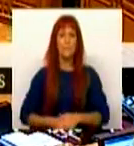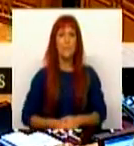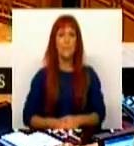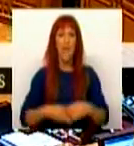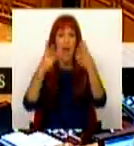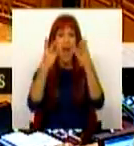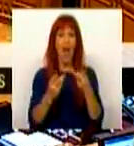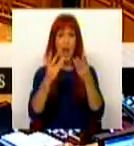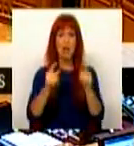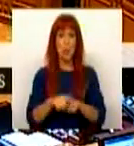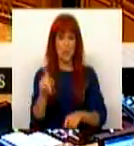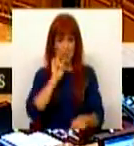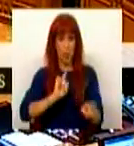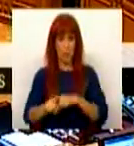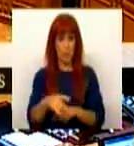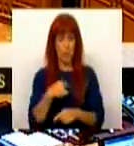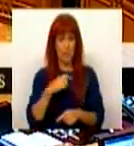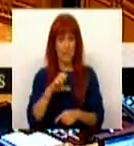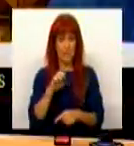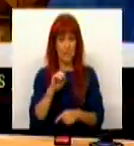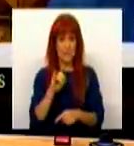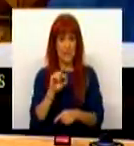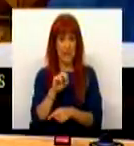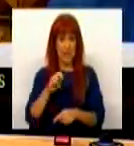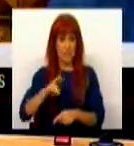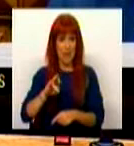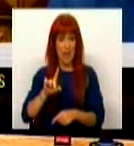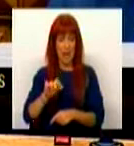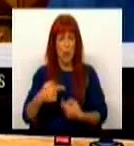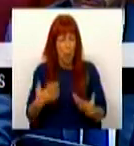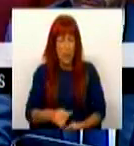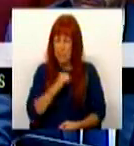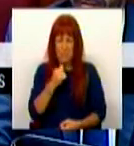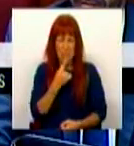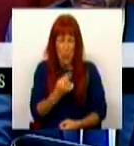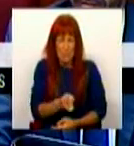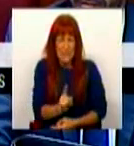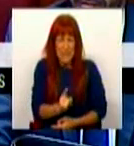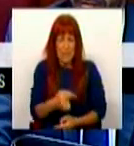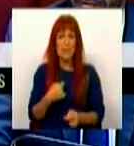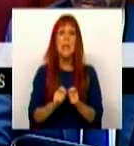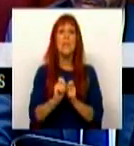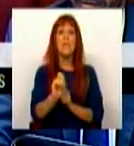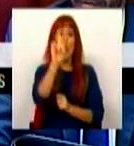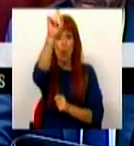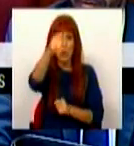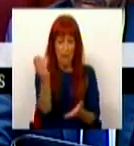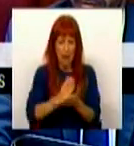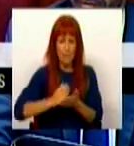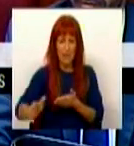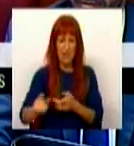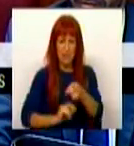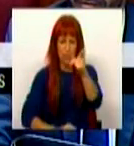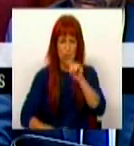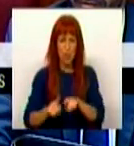As contas que a senhora deputada Cília Meireles ainda hoje não consegue perceber foram definidas a partir